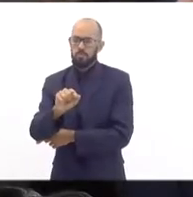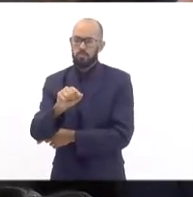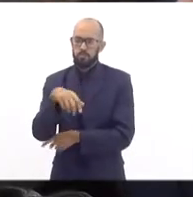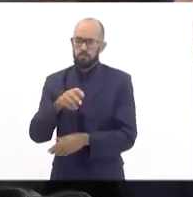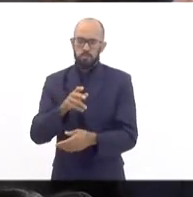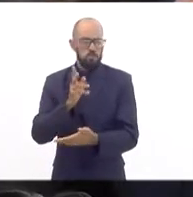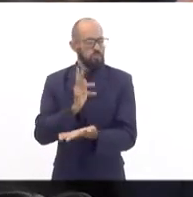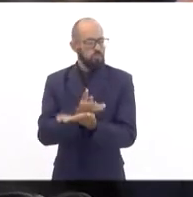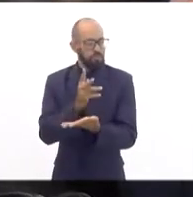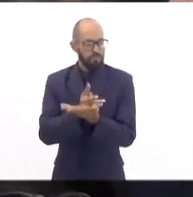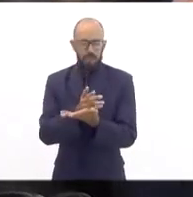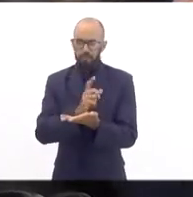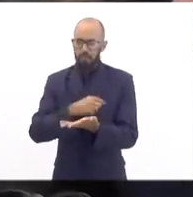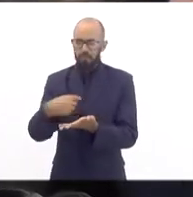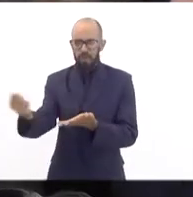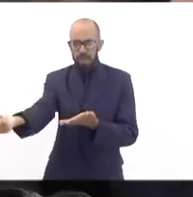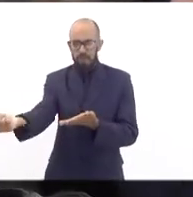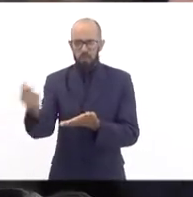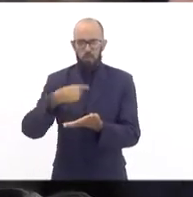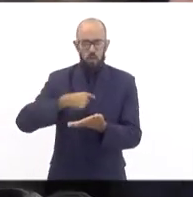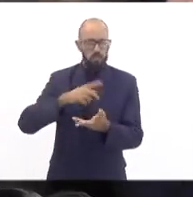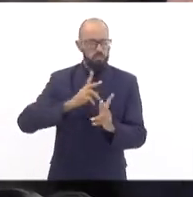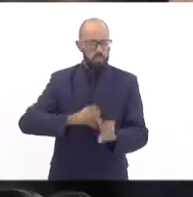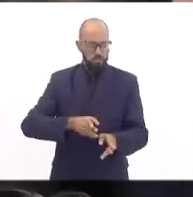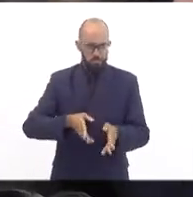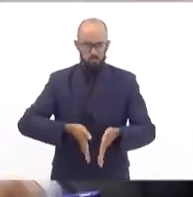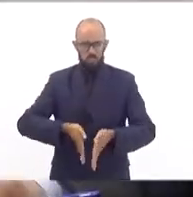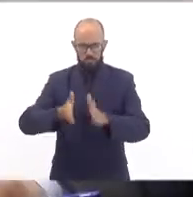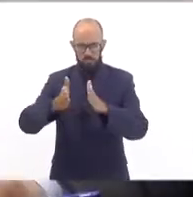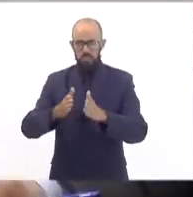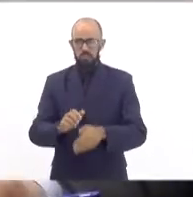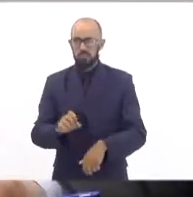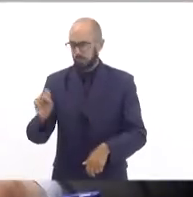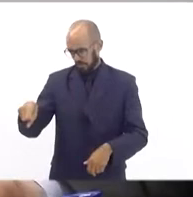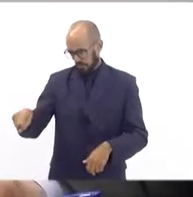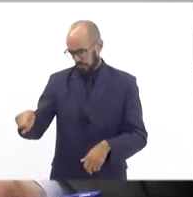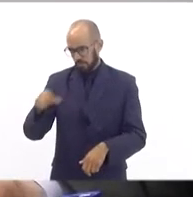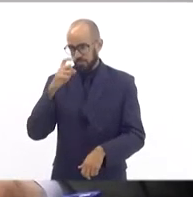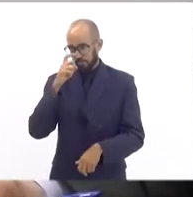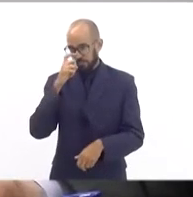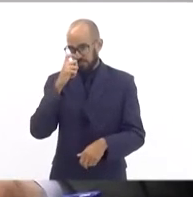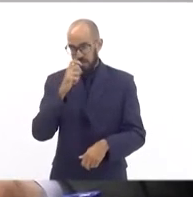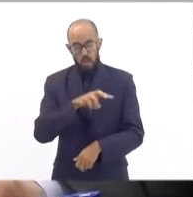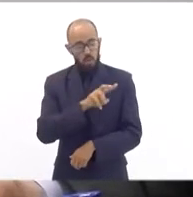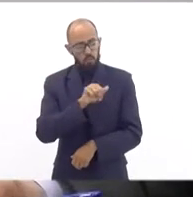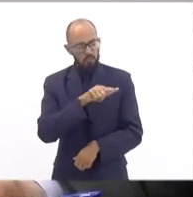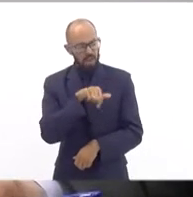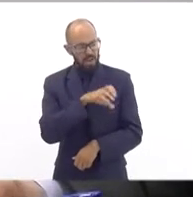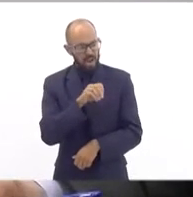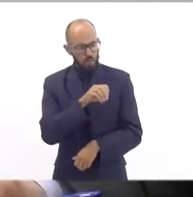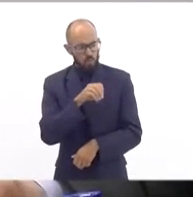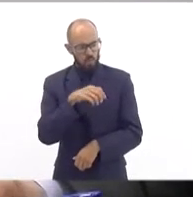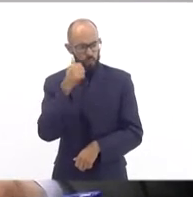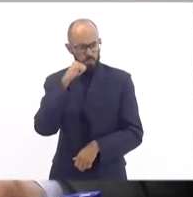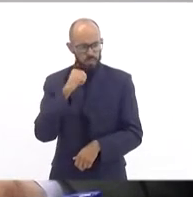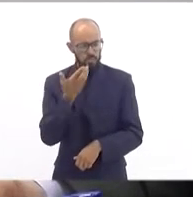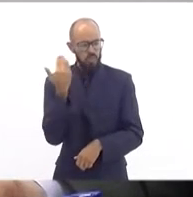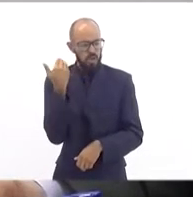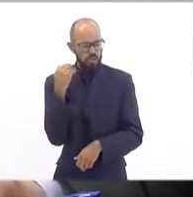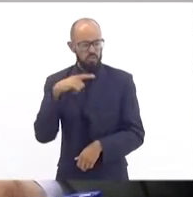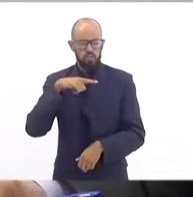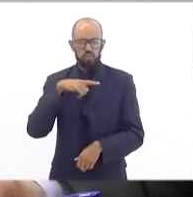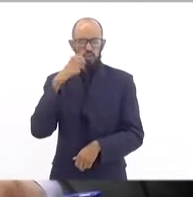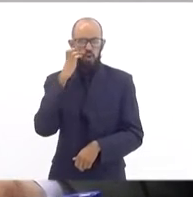sempre o mesmo? Sempre o mesmo. Entendi. Outra coisa que eu queria perguntar, esse vagão feminino, nas composições havia um vagão